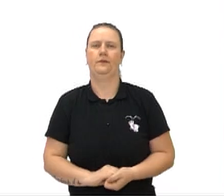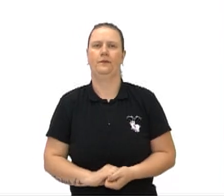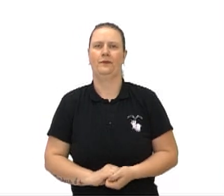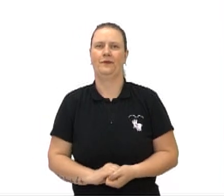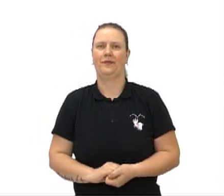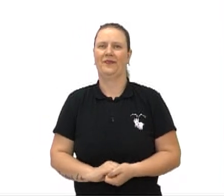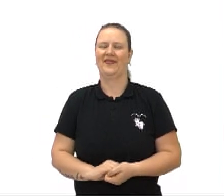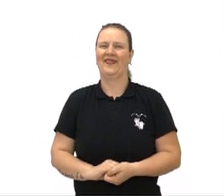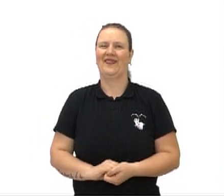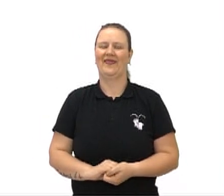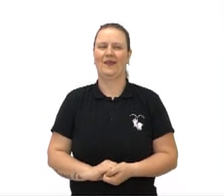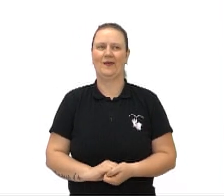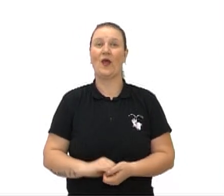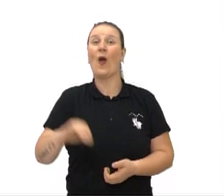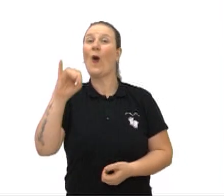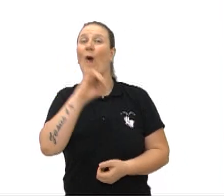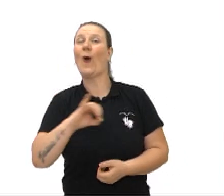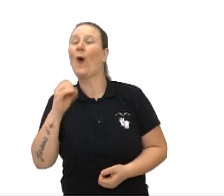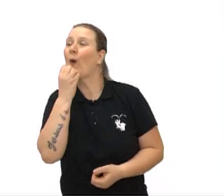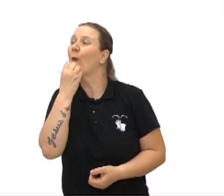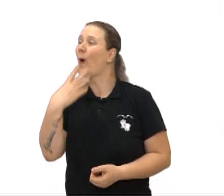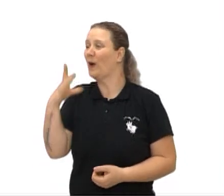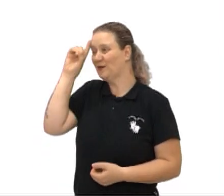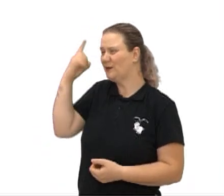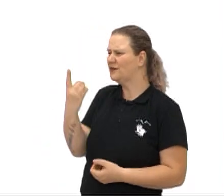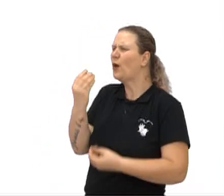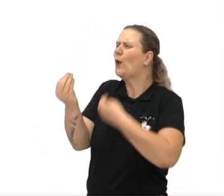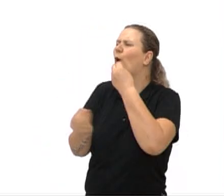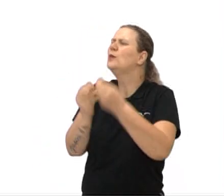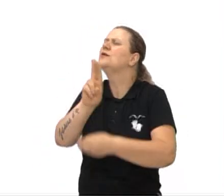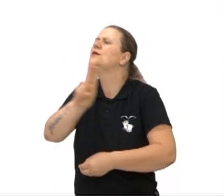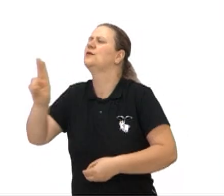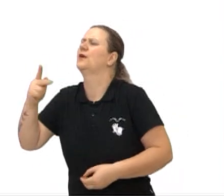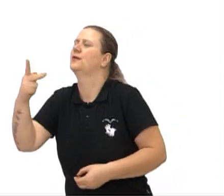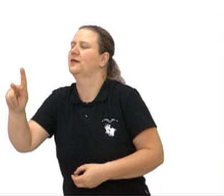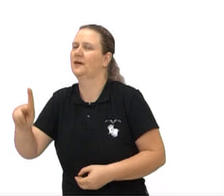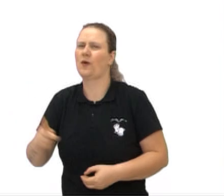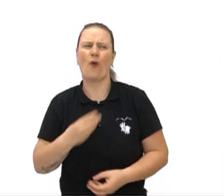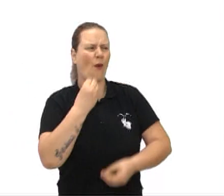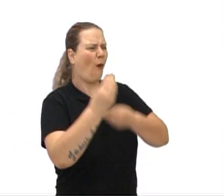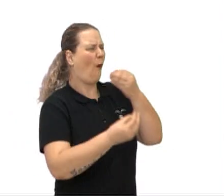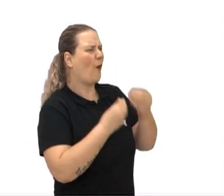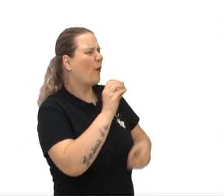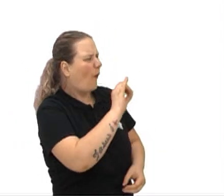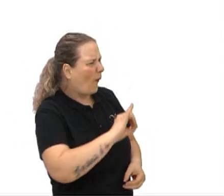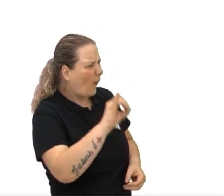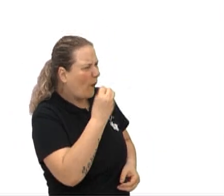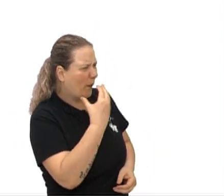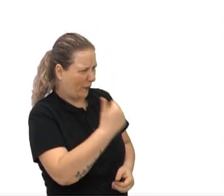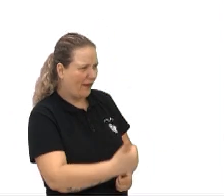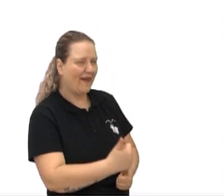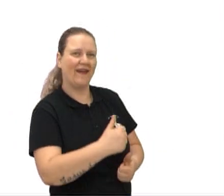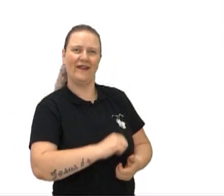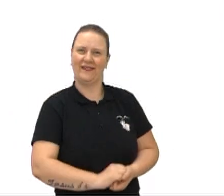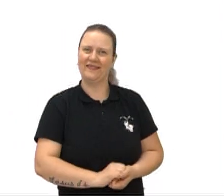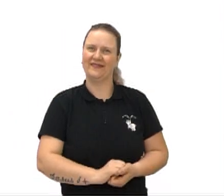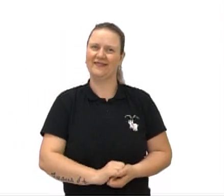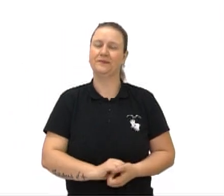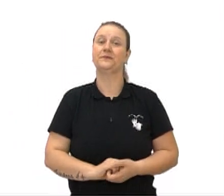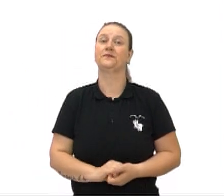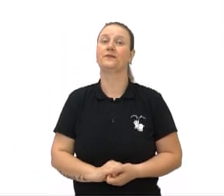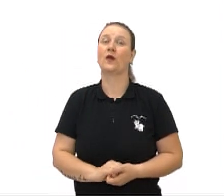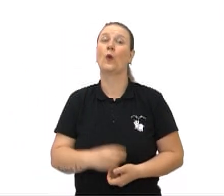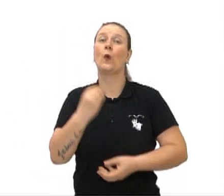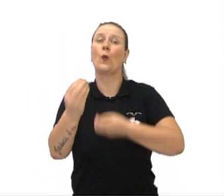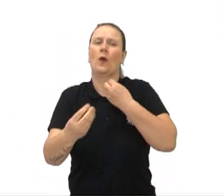bom dia, como se chama? Olá, Carmen, como vai? Olá, como vai? Também, né? Como